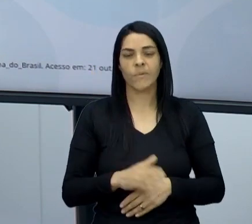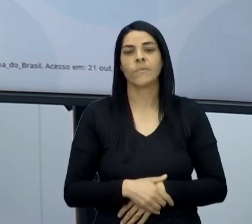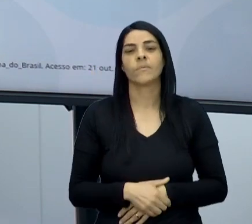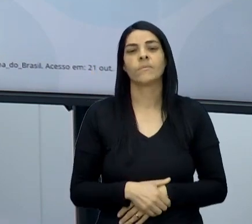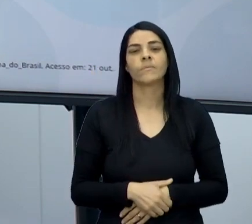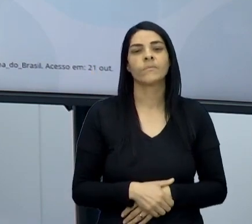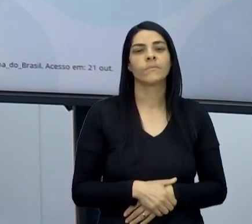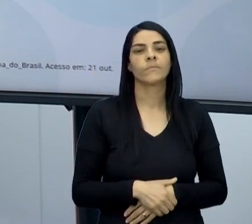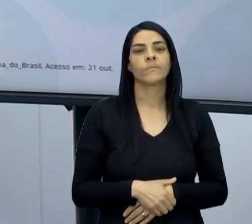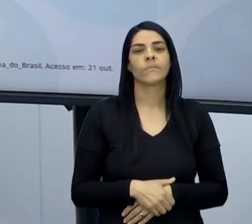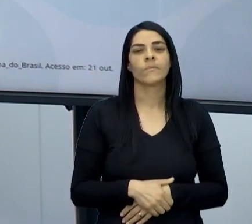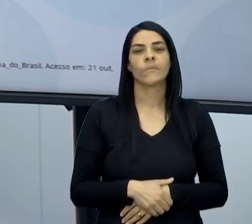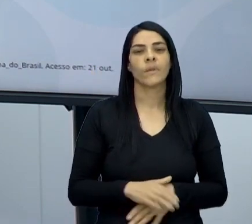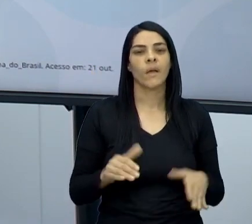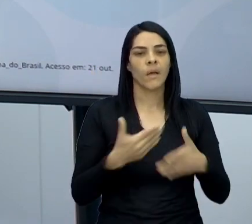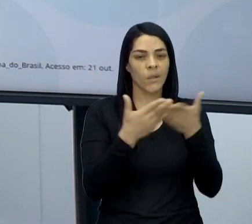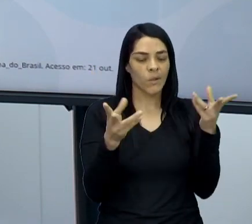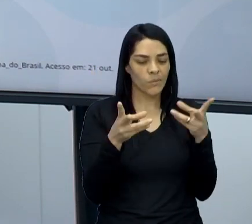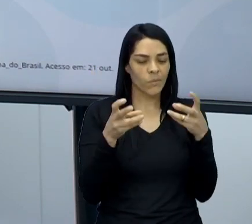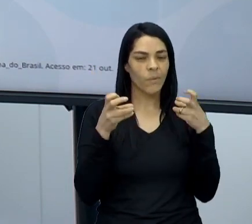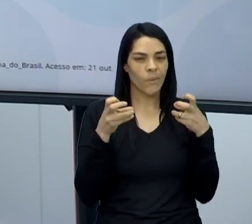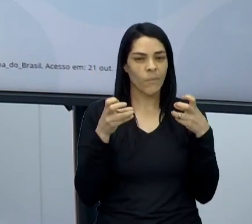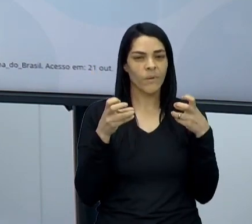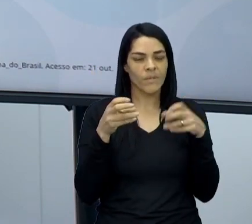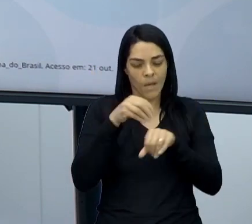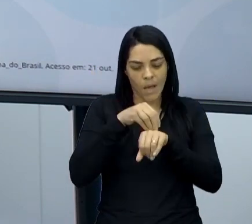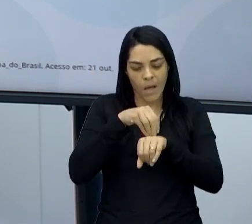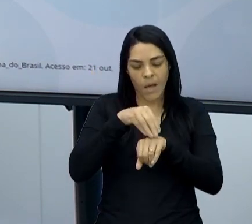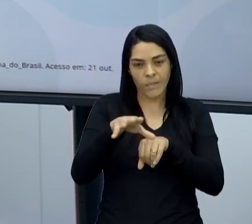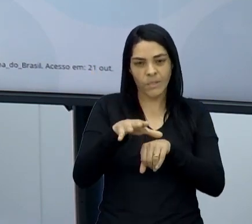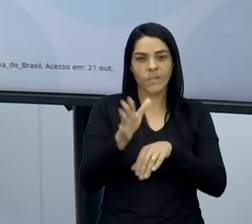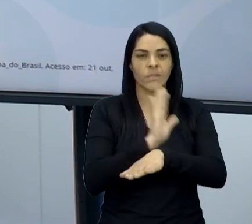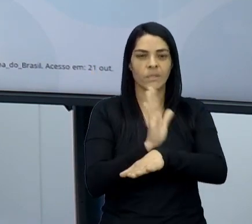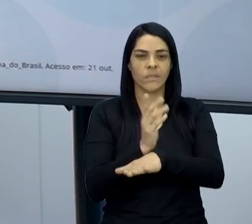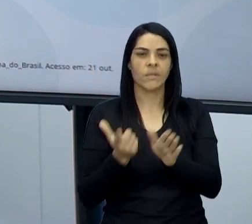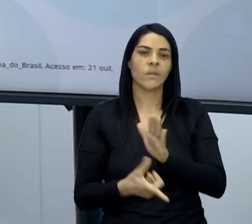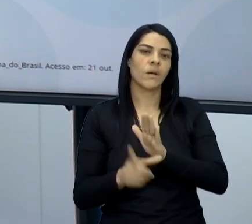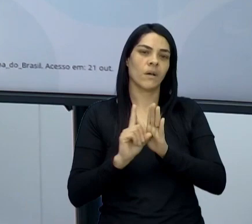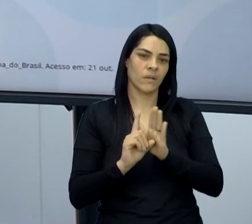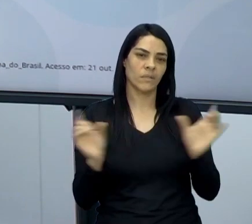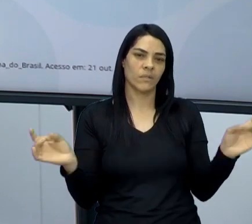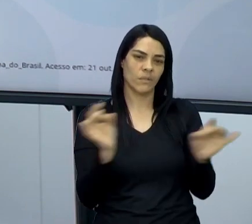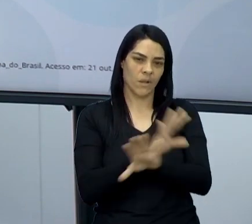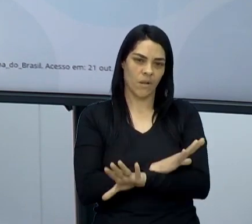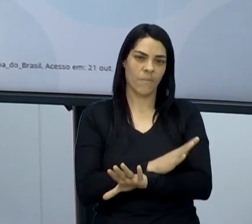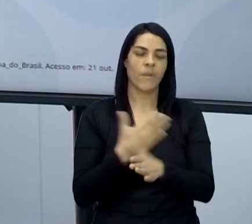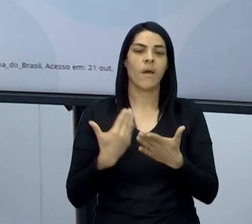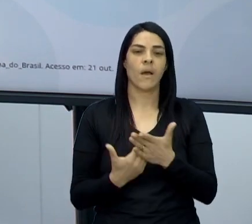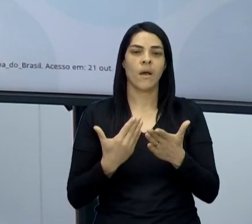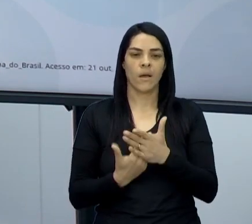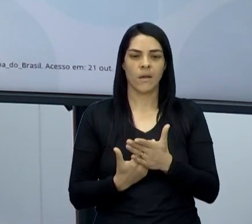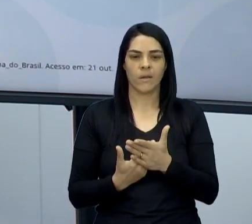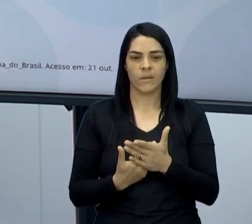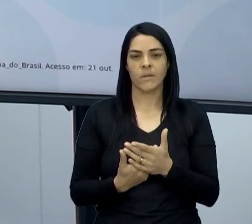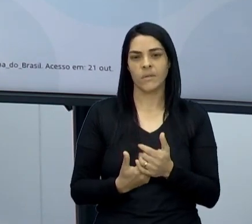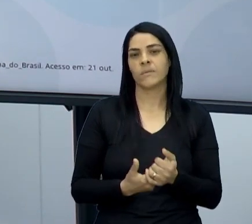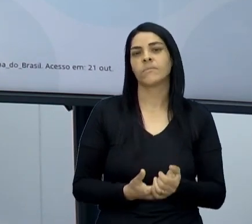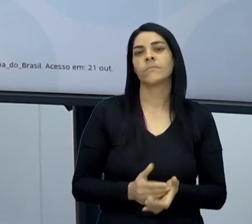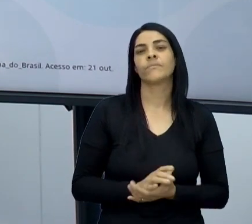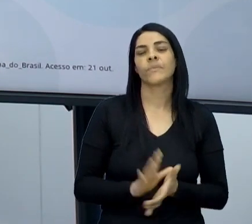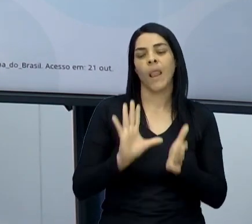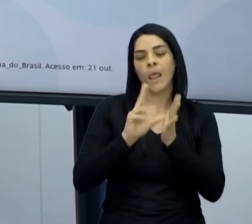italiano. E aí você vai anotar agora a dica de cinema, antes de terminar a aula, falta bastante para terminar a aula, mas anota aí. Ladrões de